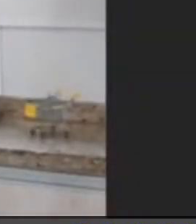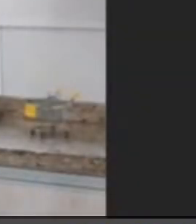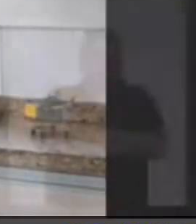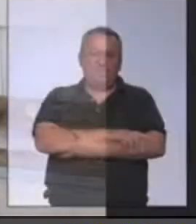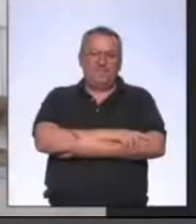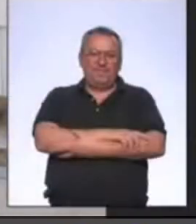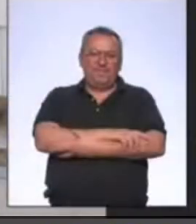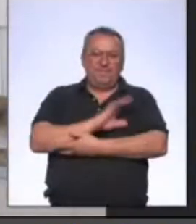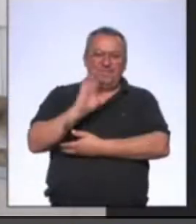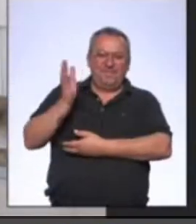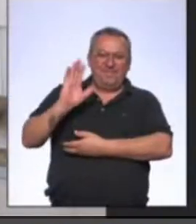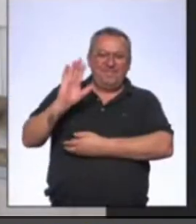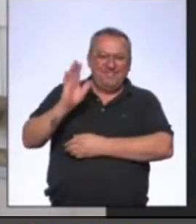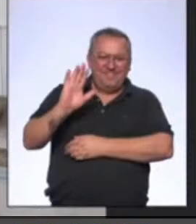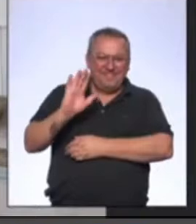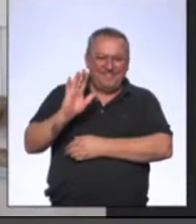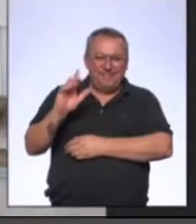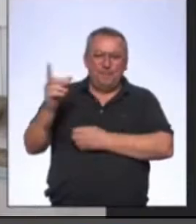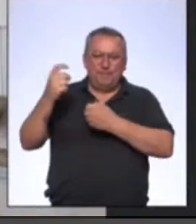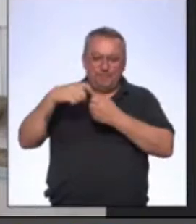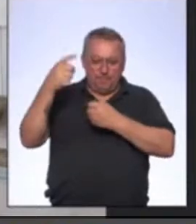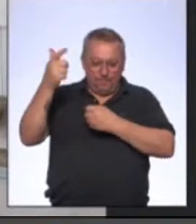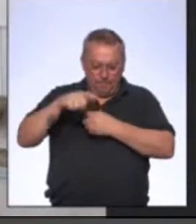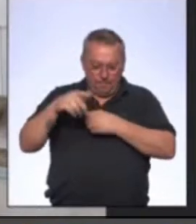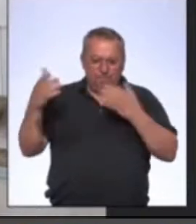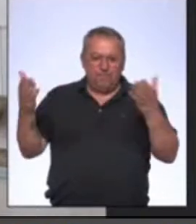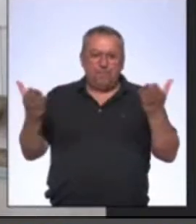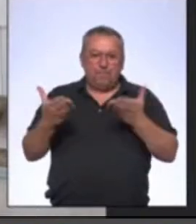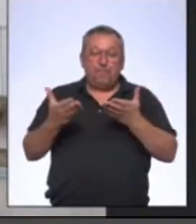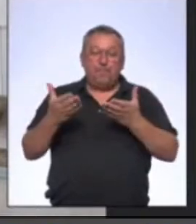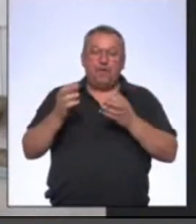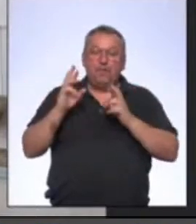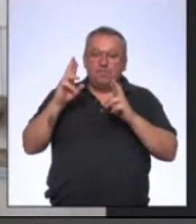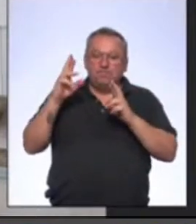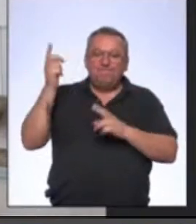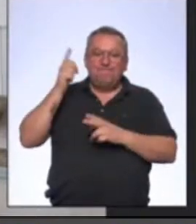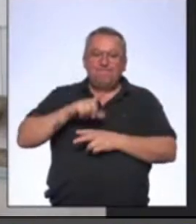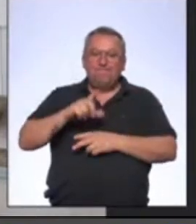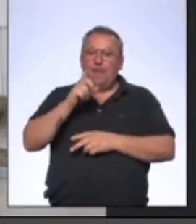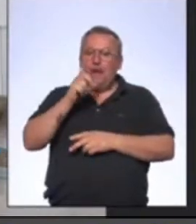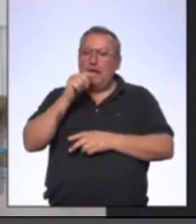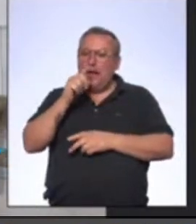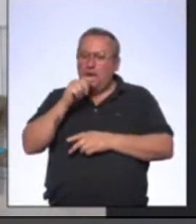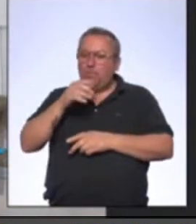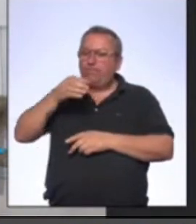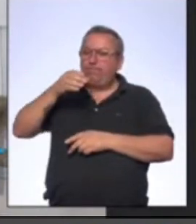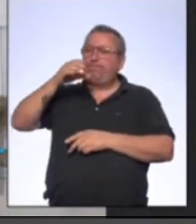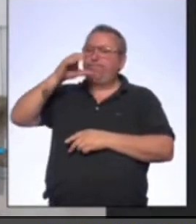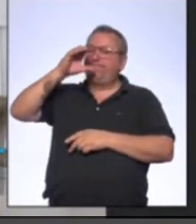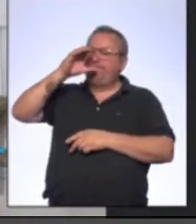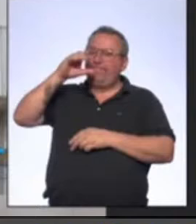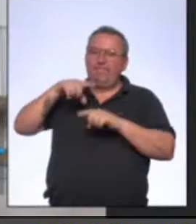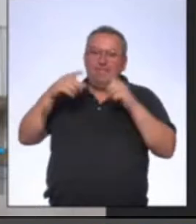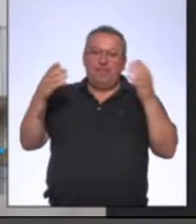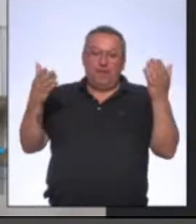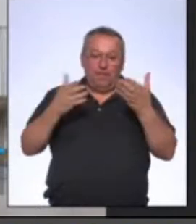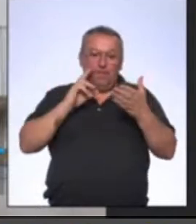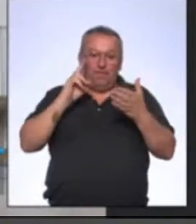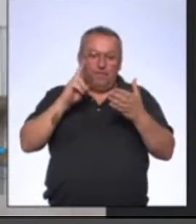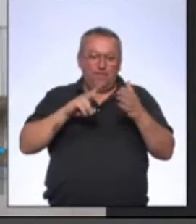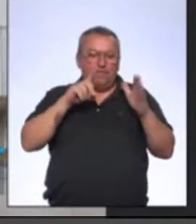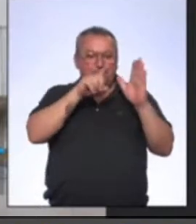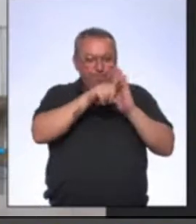Olá, pessoal. Retornamos agora. Espero que tenham conseguido tomar uma água. Agora vamos às próximas